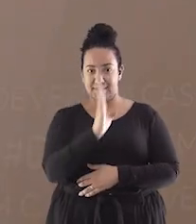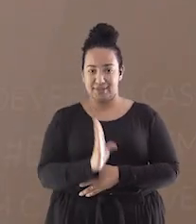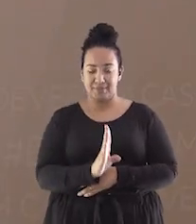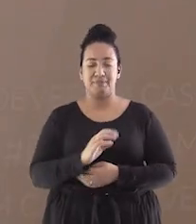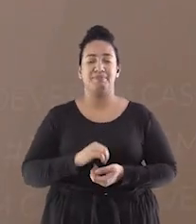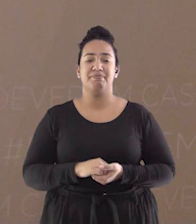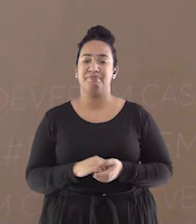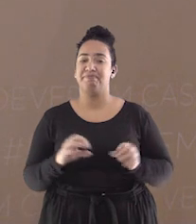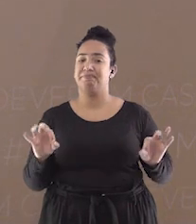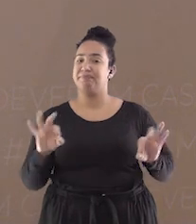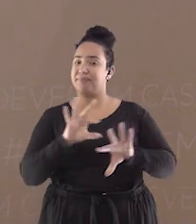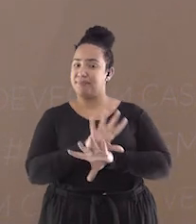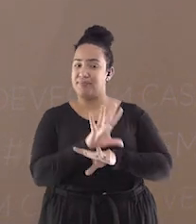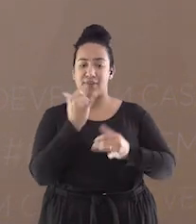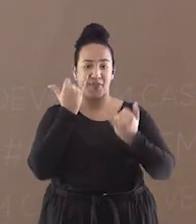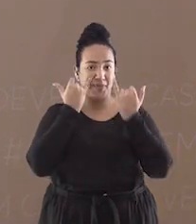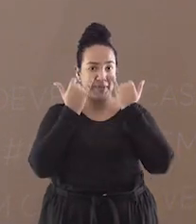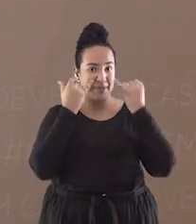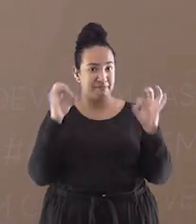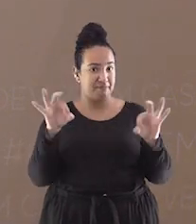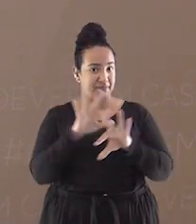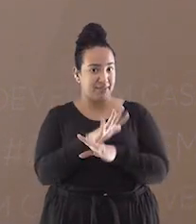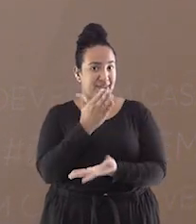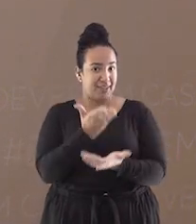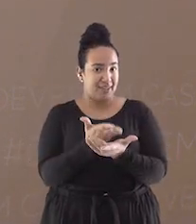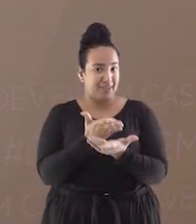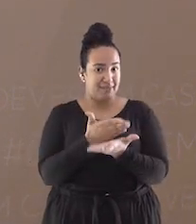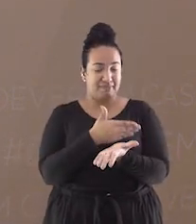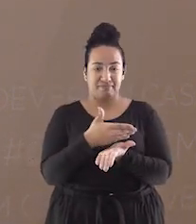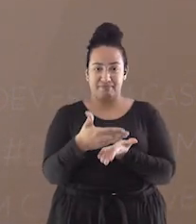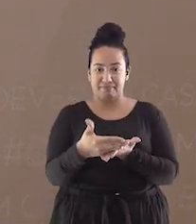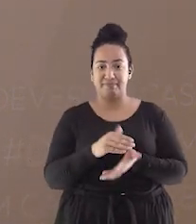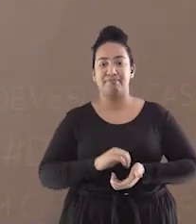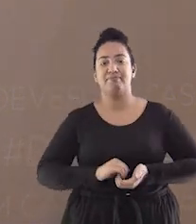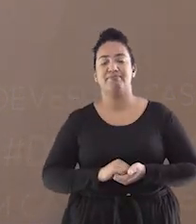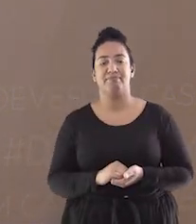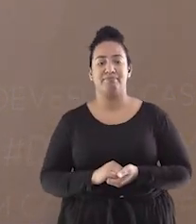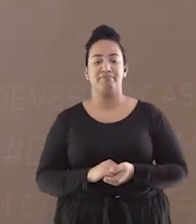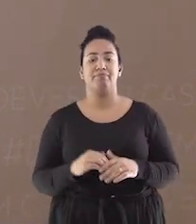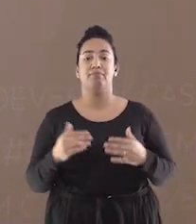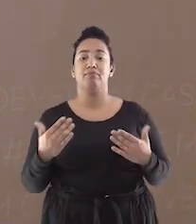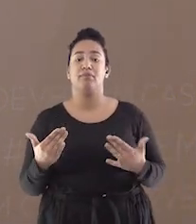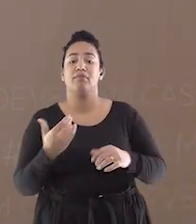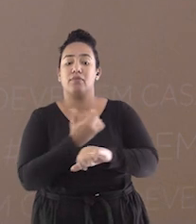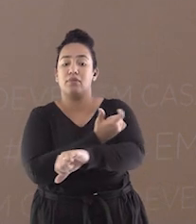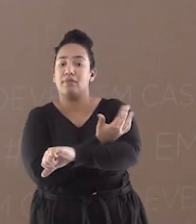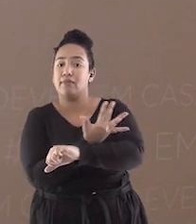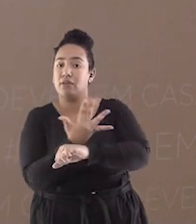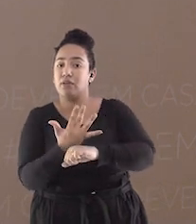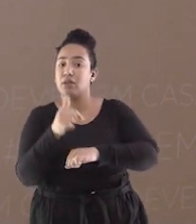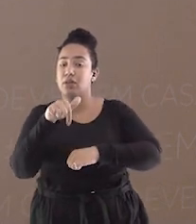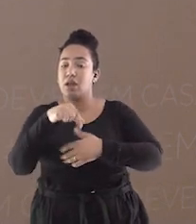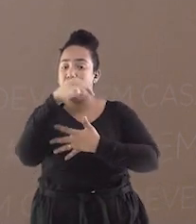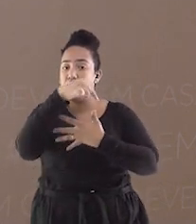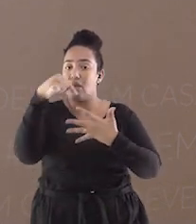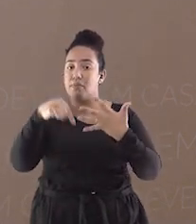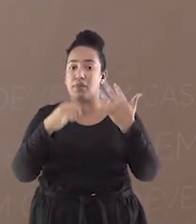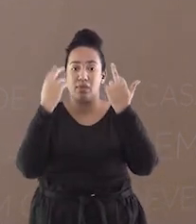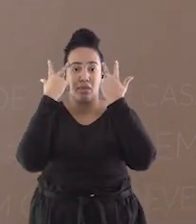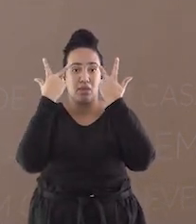Pronto! Dadas as informações, vamos à nossa aula. A vegetação é um elemento natural presente